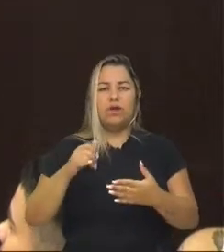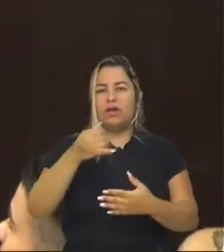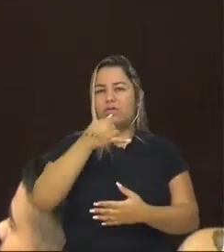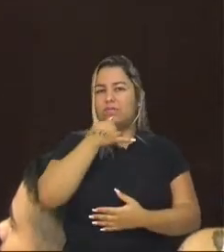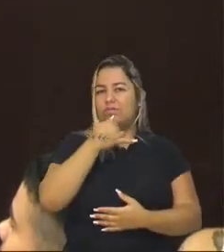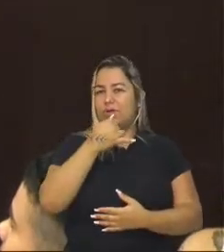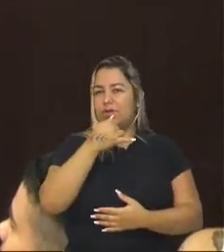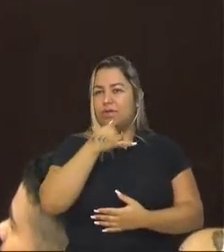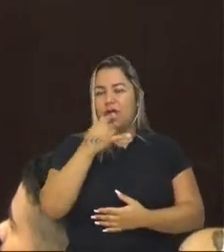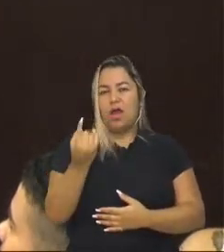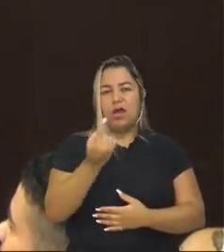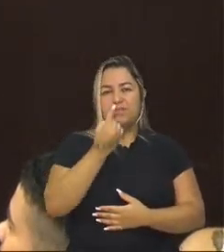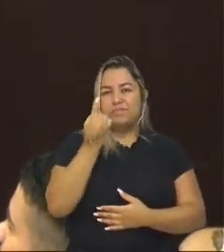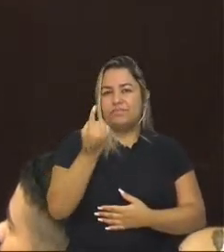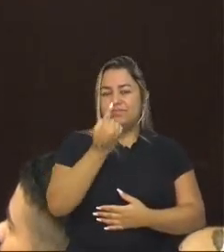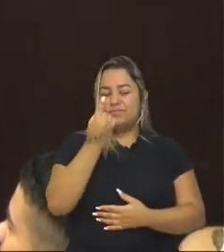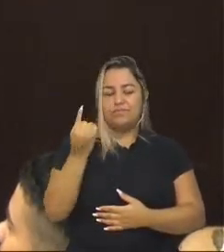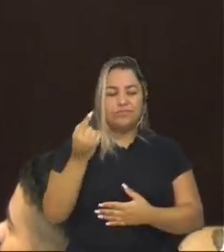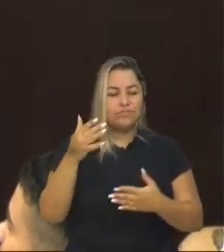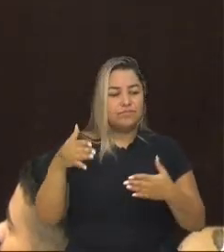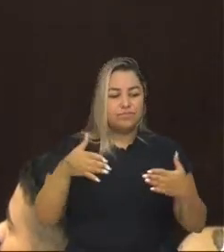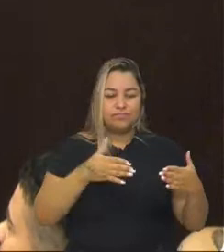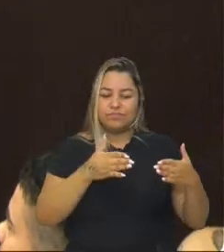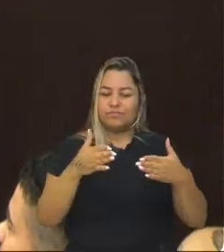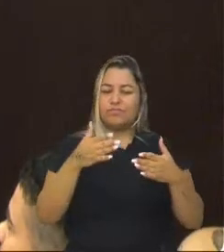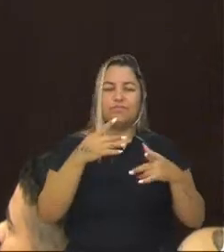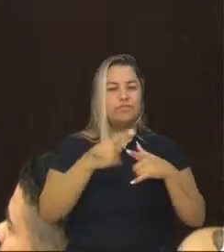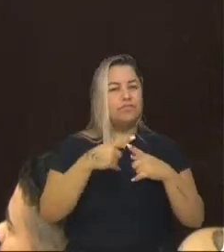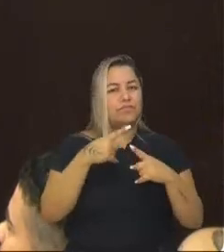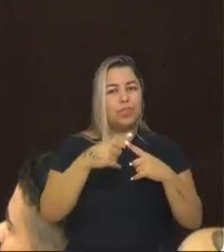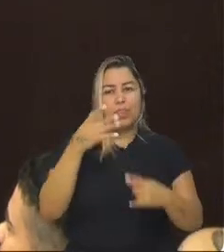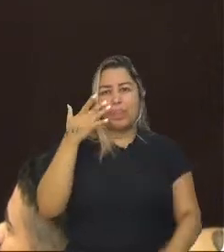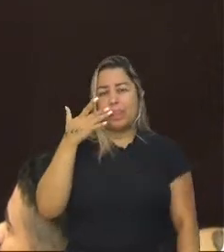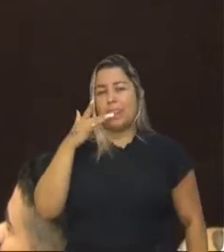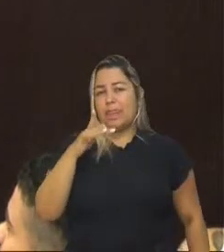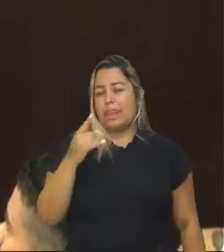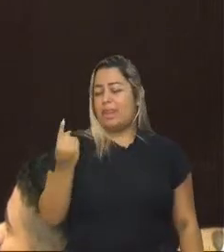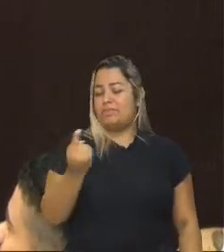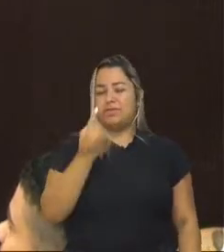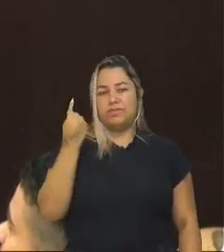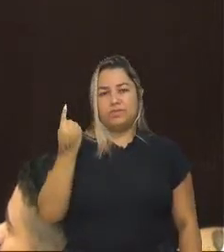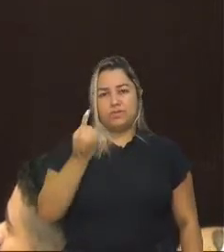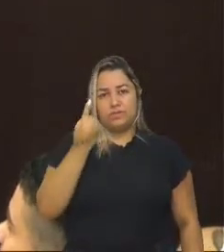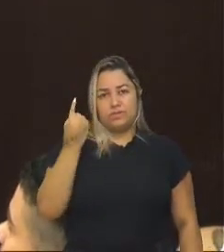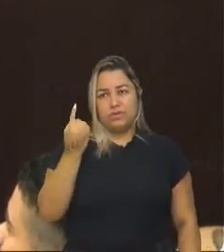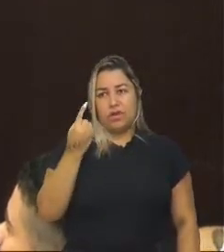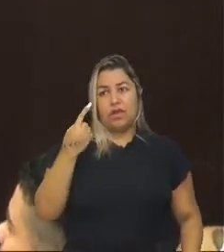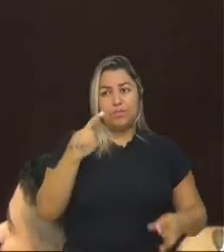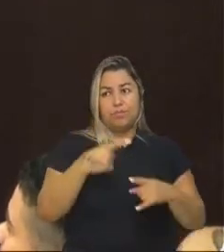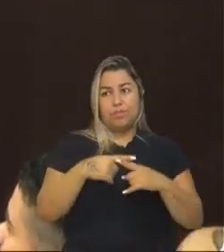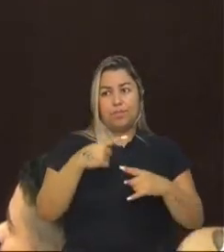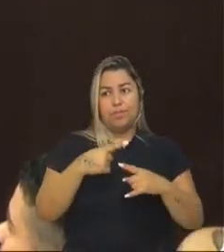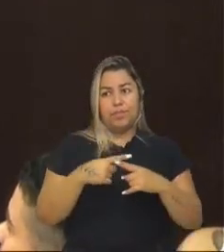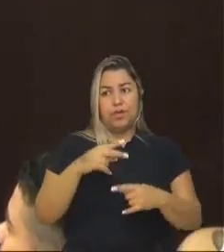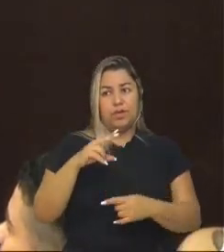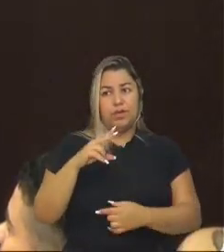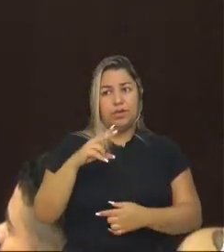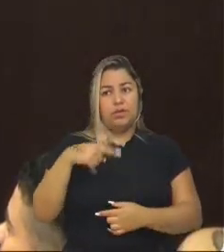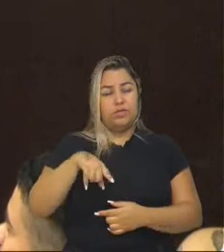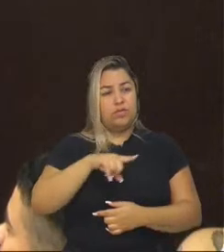solitária nessa jornada, porque eu não sabia que eu não estava sozinha. porque a gente vive numa solidão.